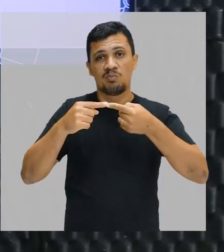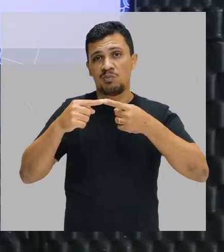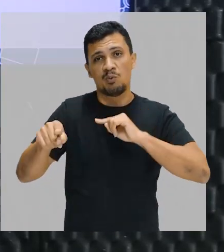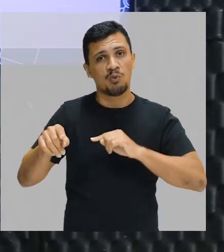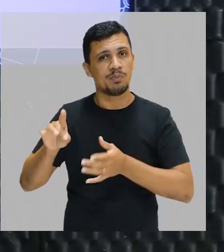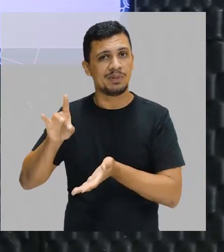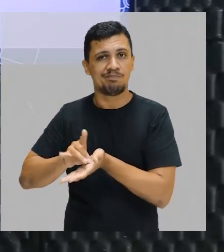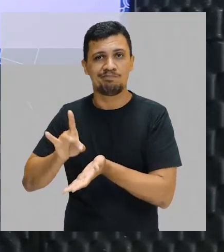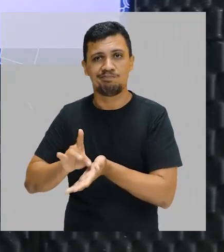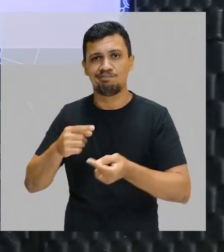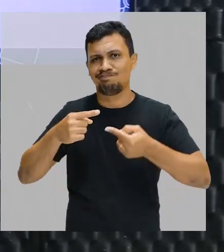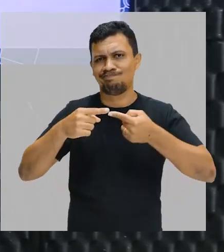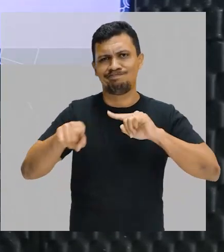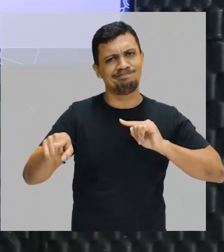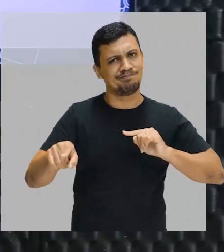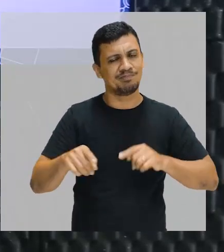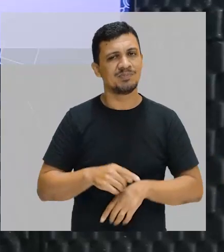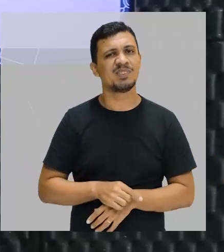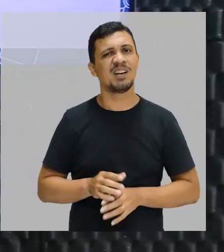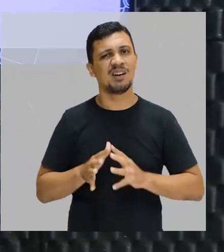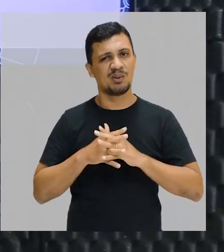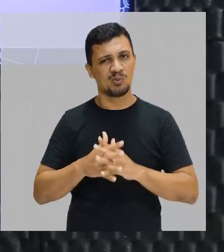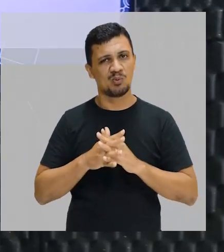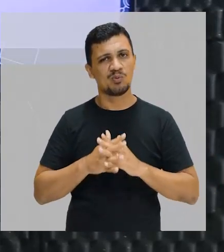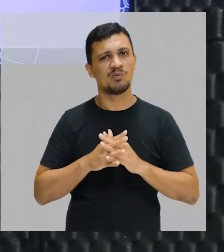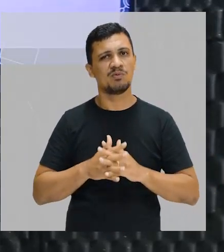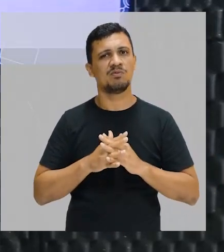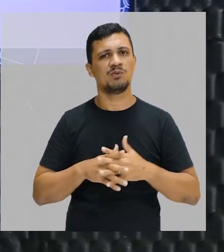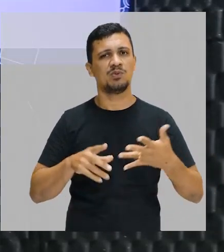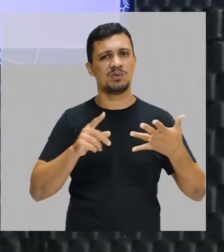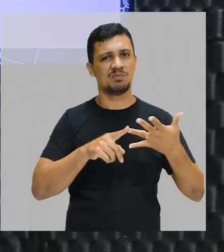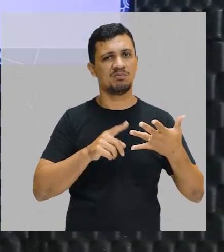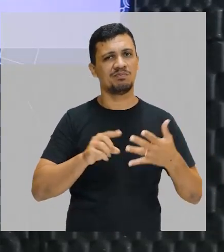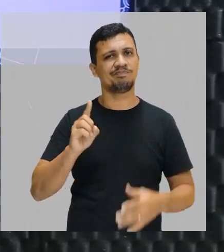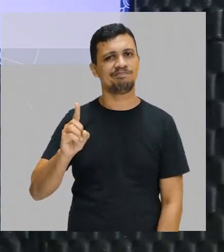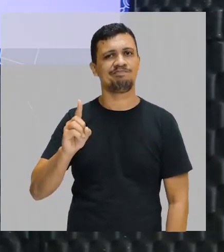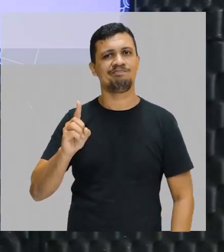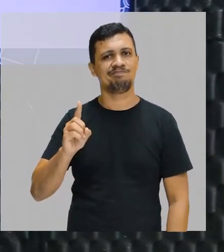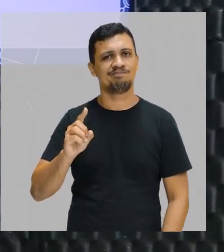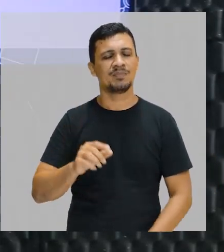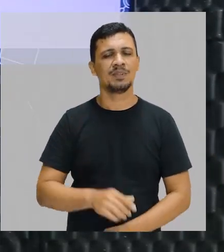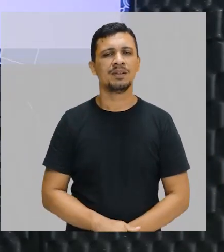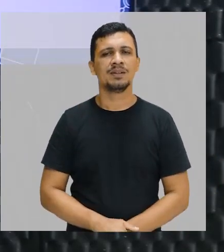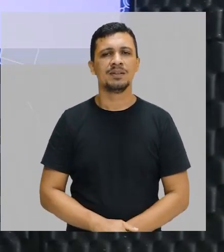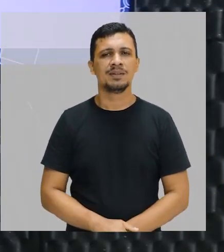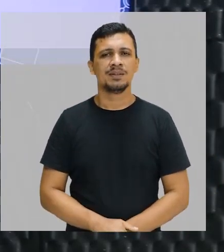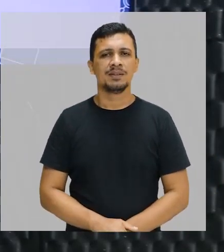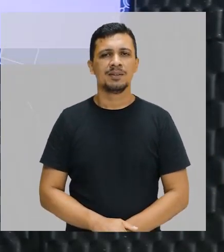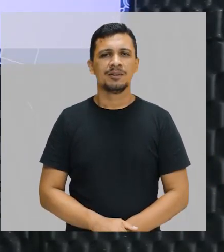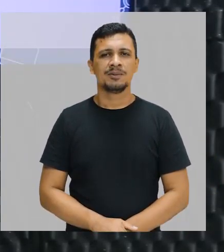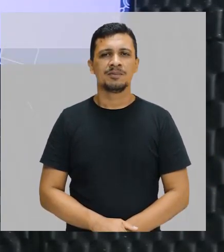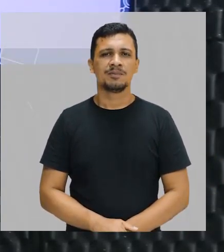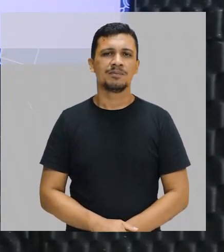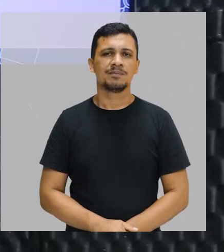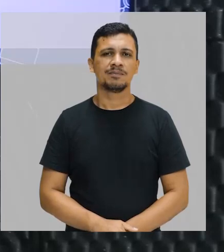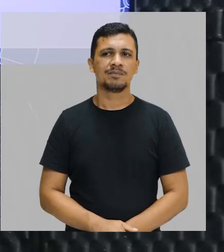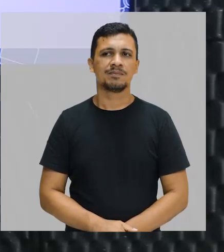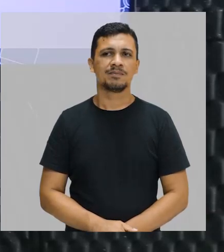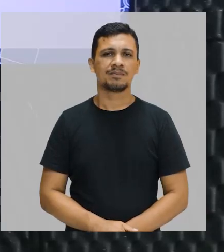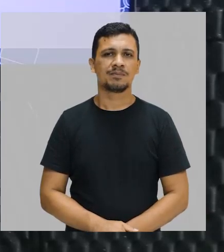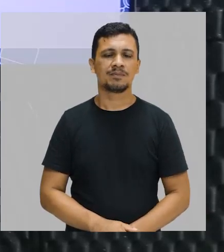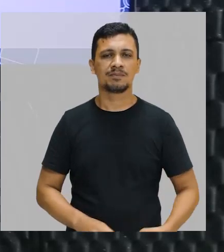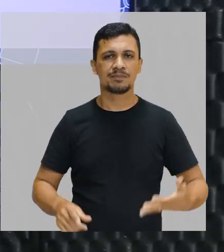ali descrito. Então está muito confusa. A letra dela não está oferecendo para a gente uma boa saída neste